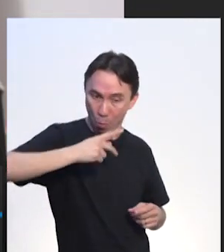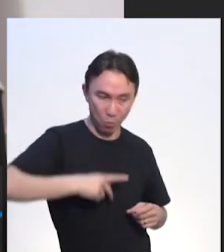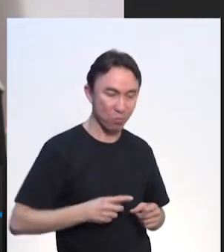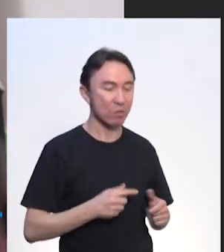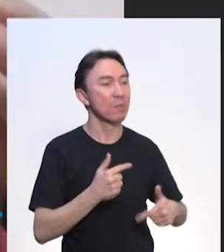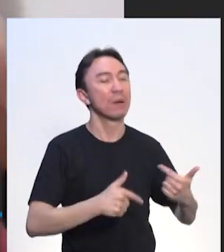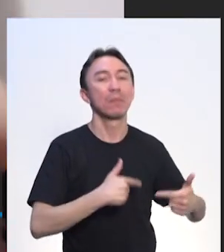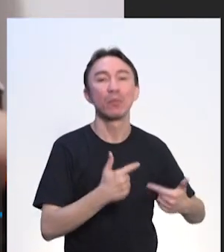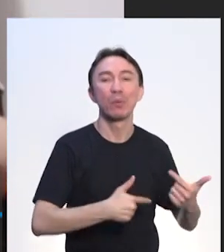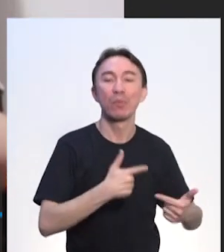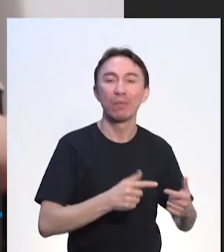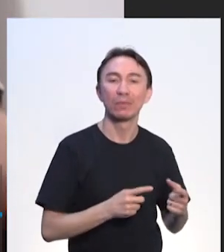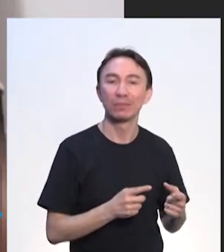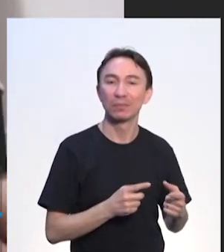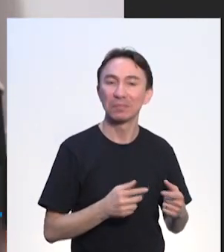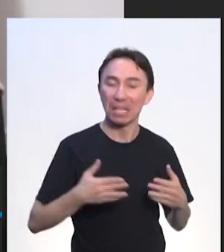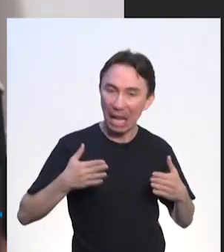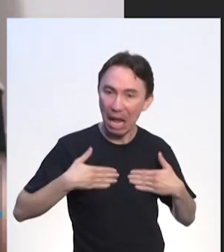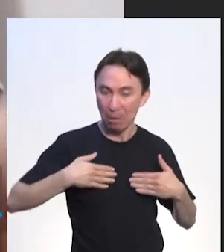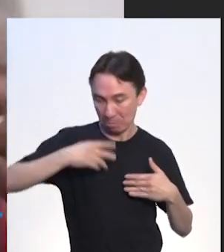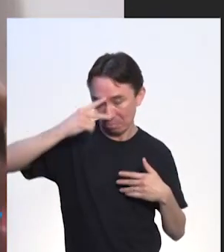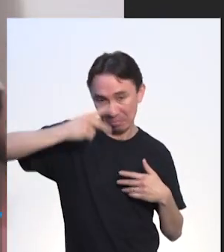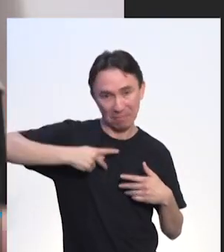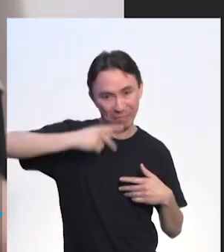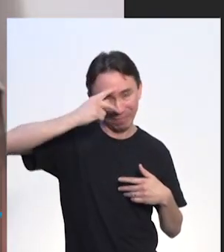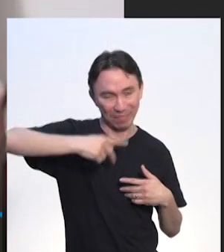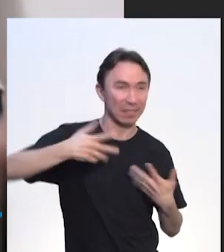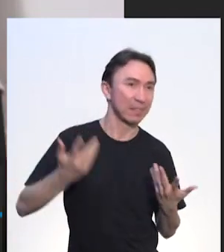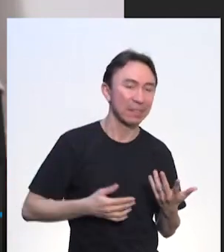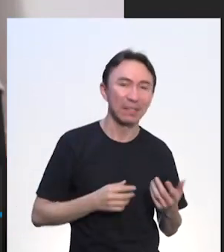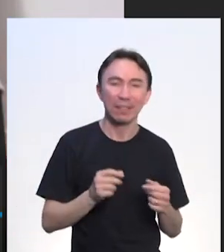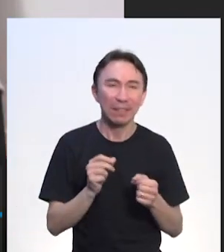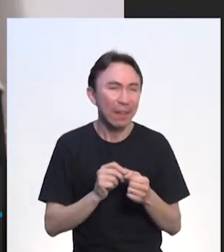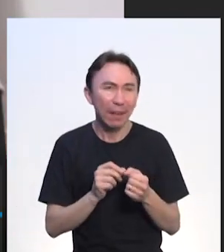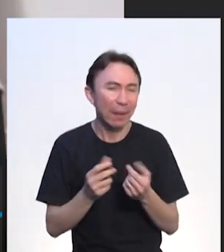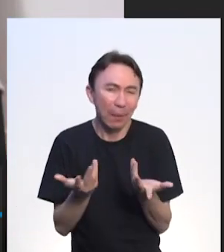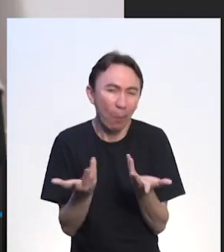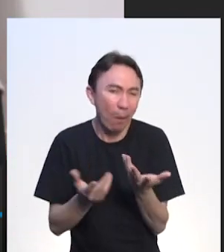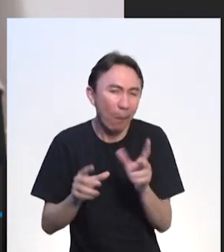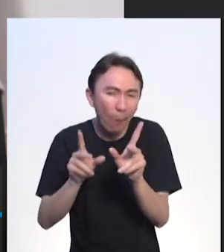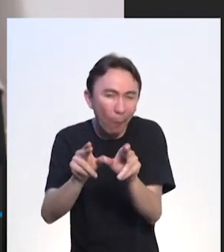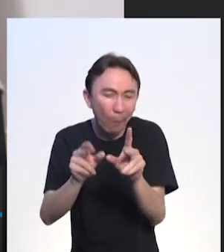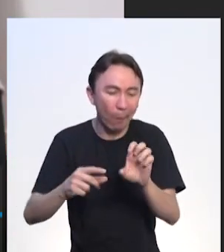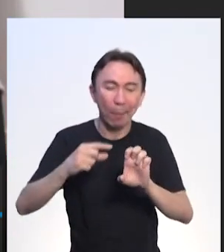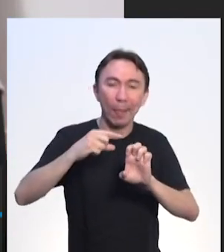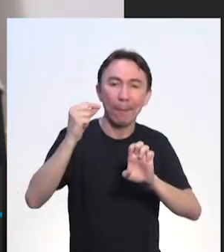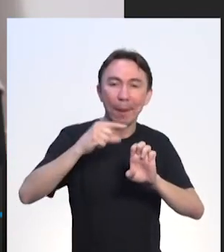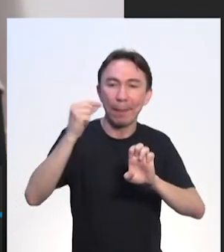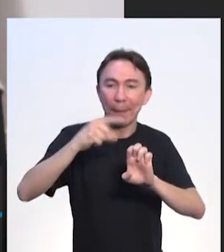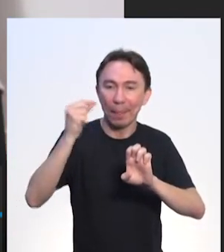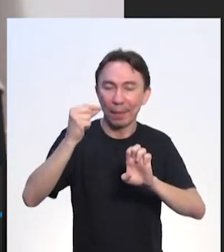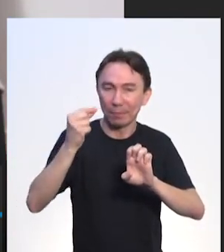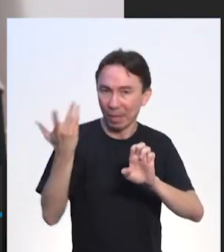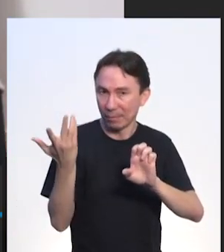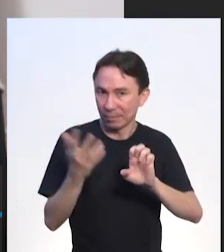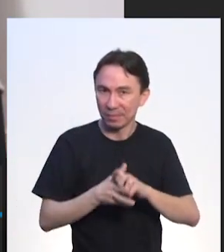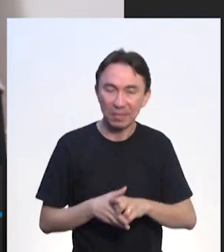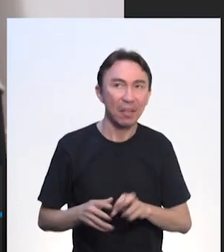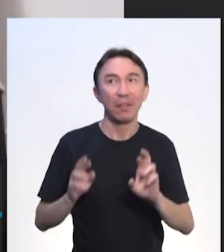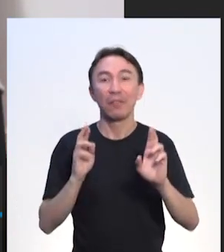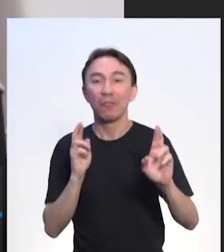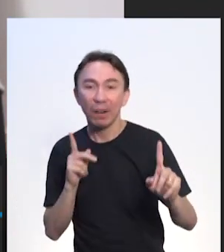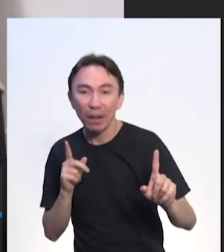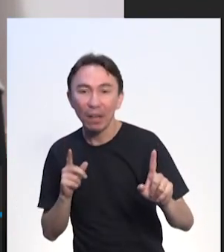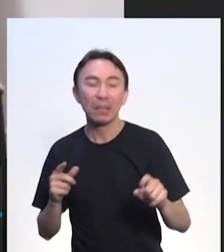você trabalhar por si, você, né, criar ali e empreender, o que é diferente de você se colocar numa situação de um